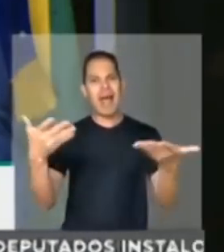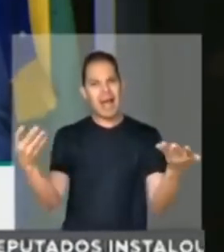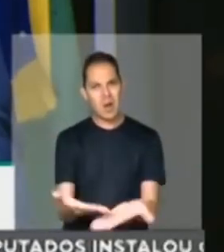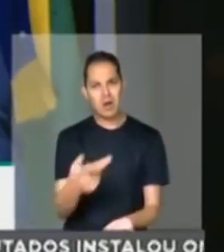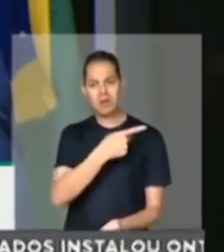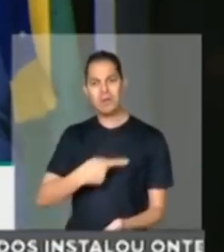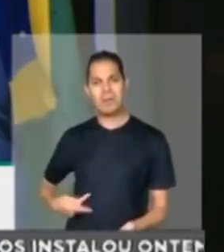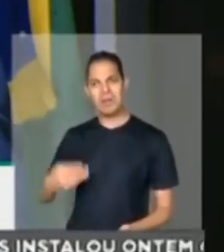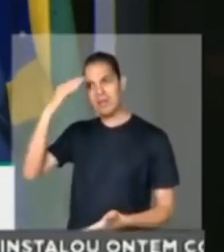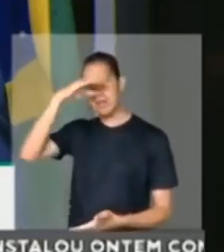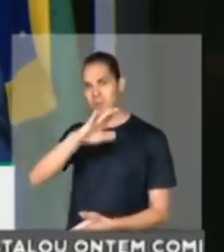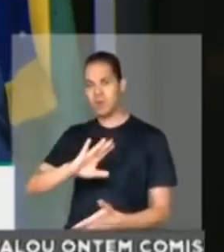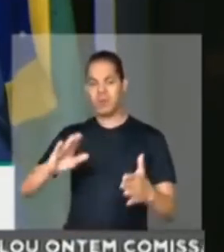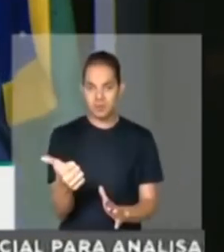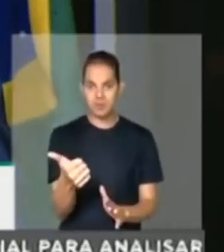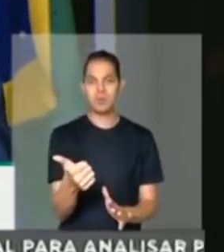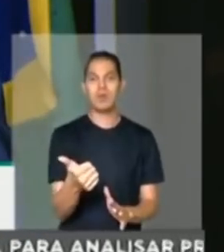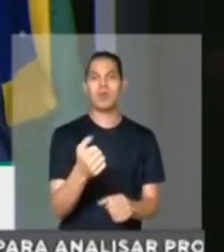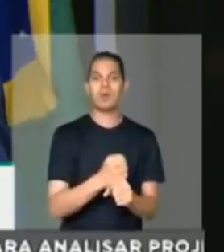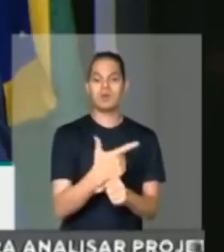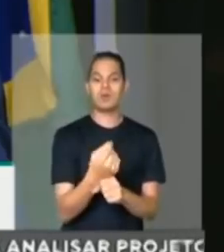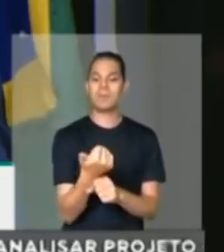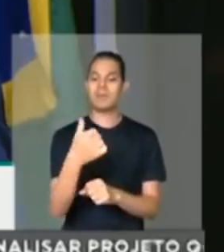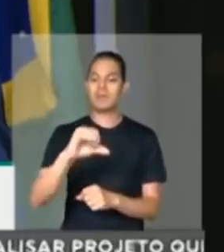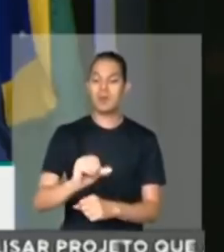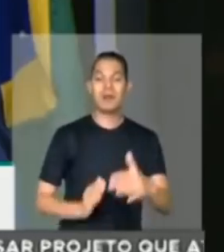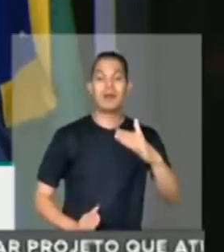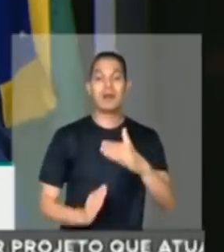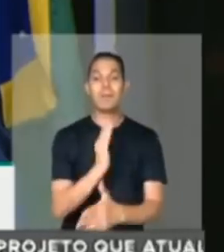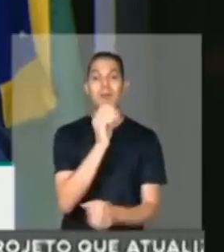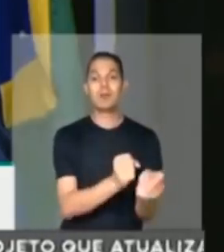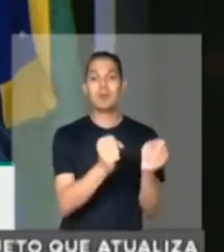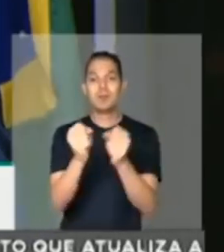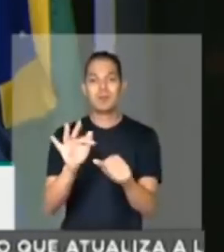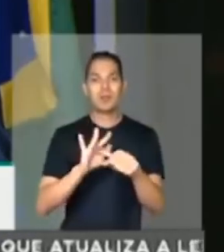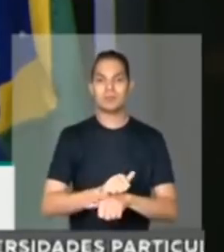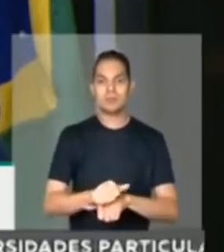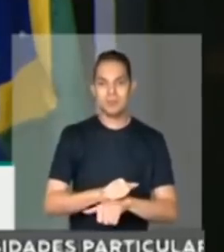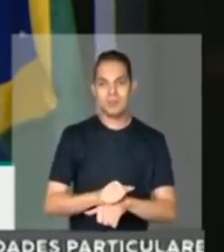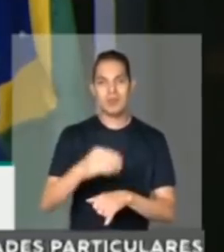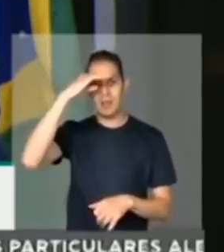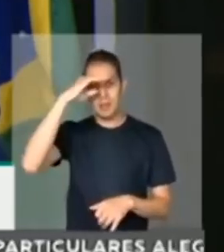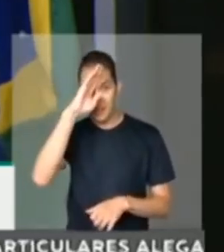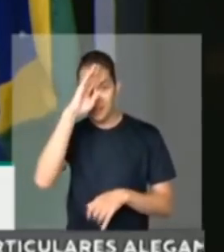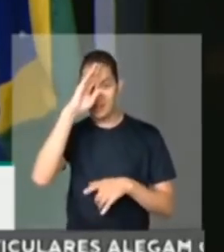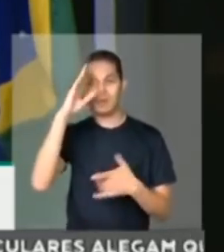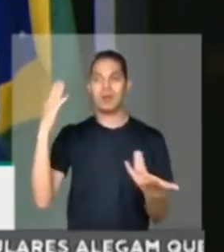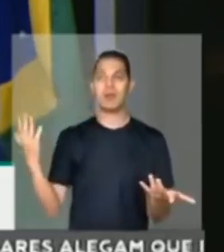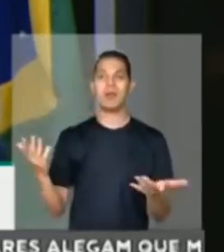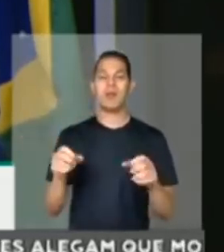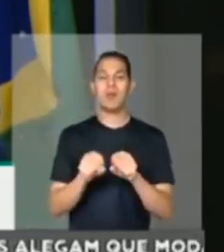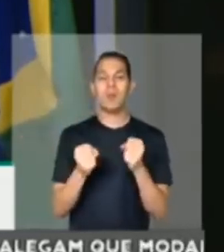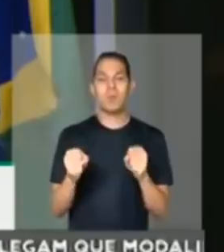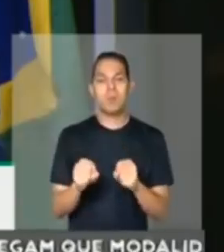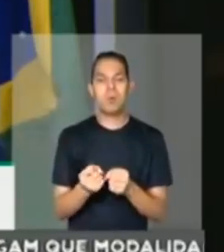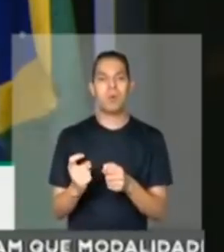veta projeto deste parlamento que limitava o poder do Supremo Tribunal Federal, está